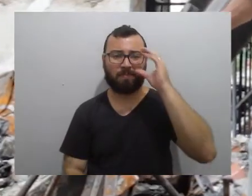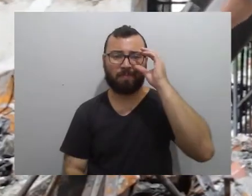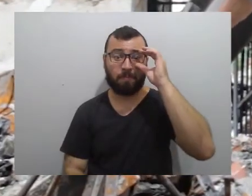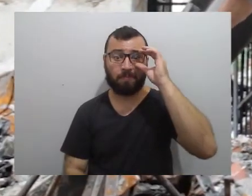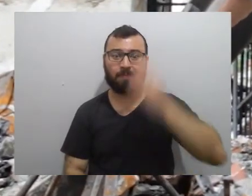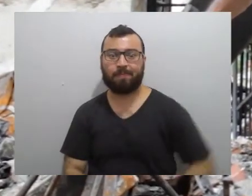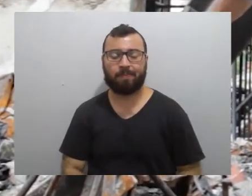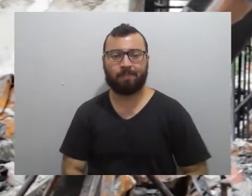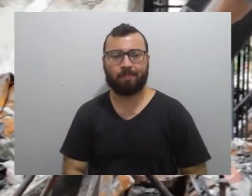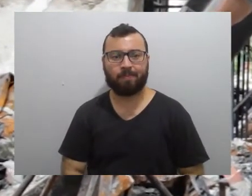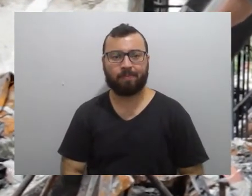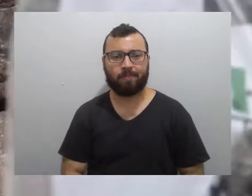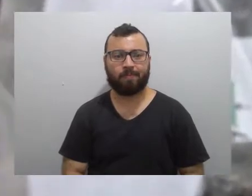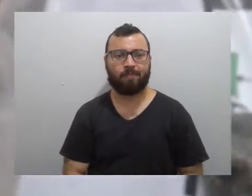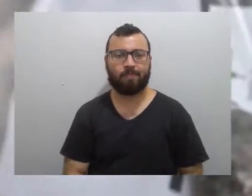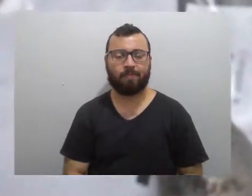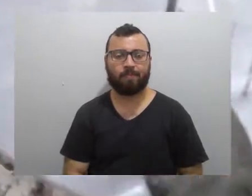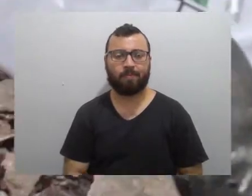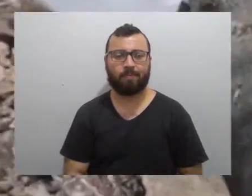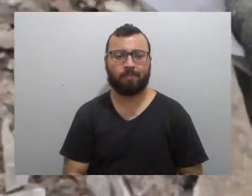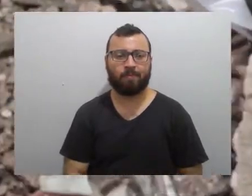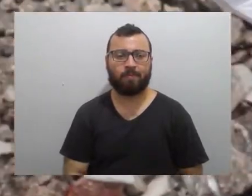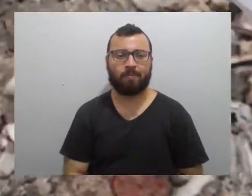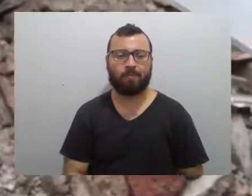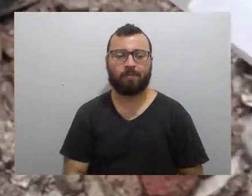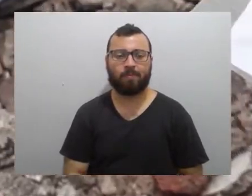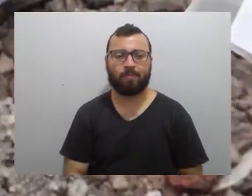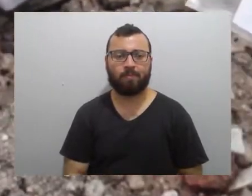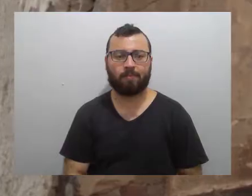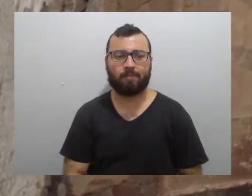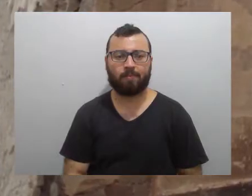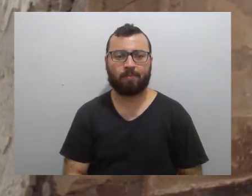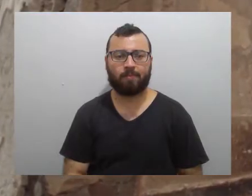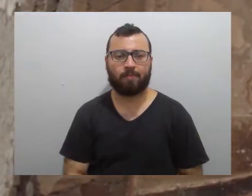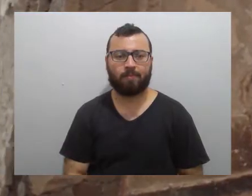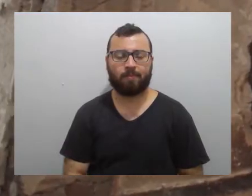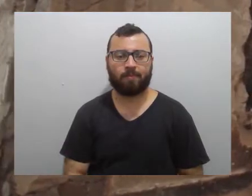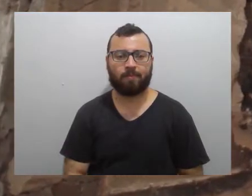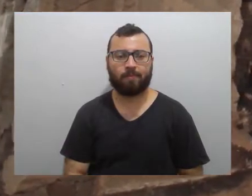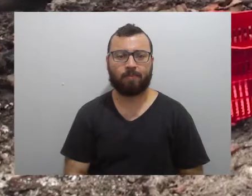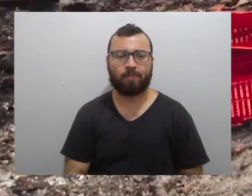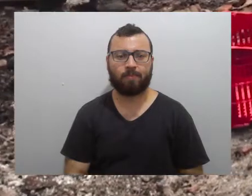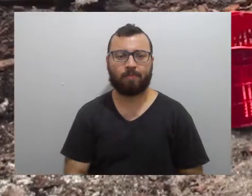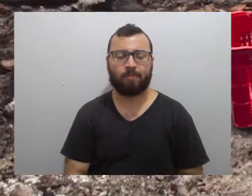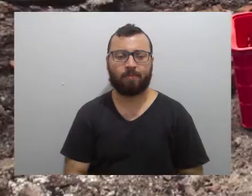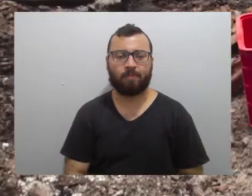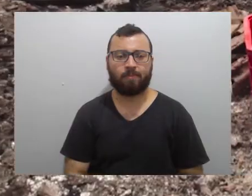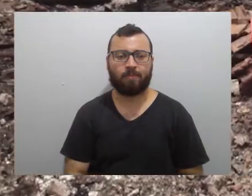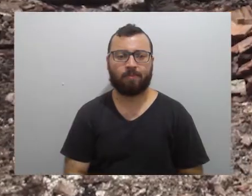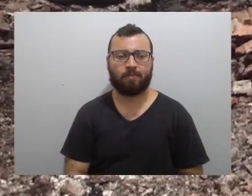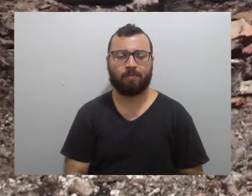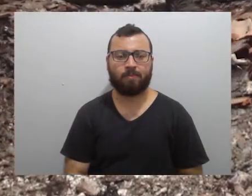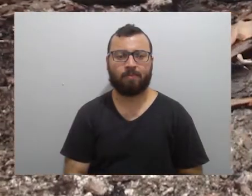Em 2019, Denise Pires, a primeira mulher a ocupar o cargo de reitora, assinou o